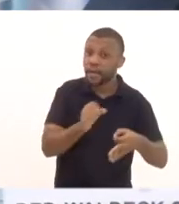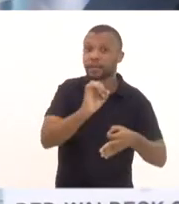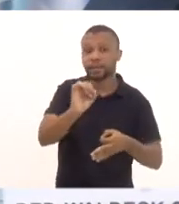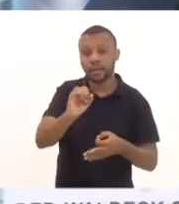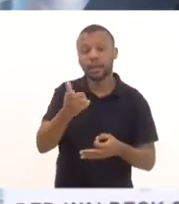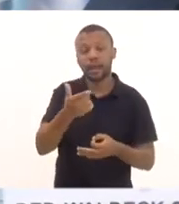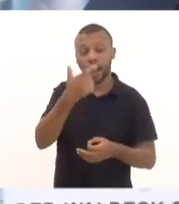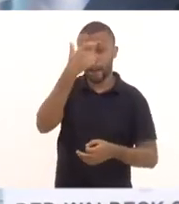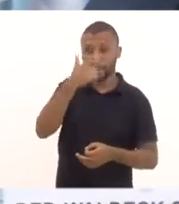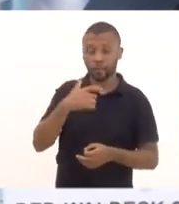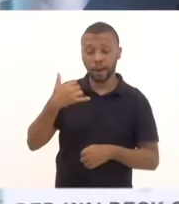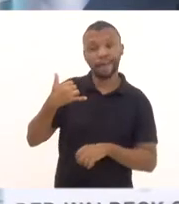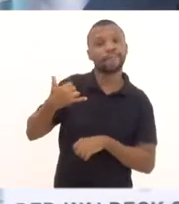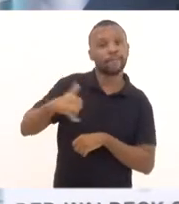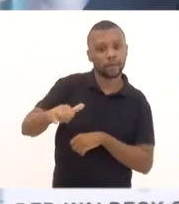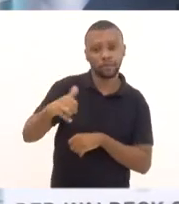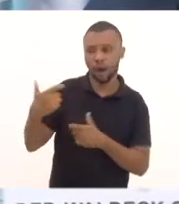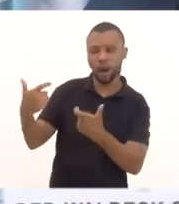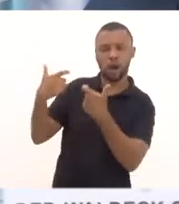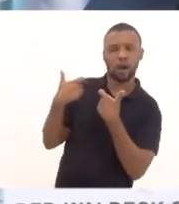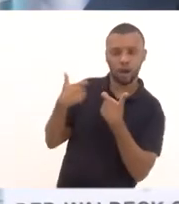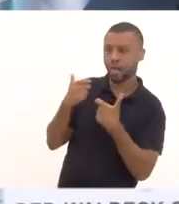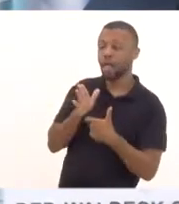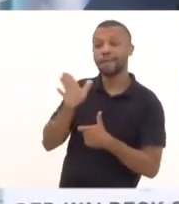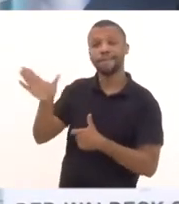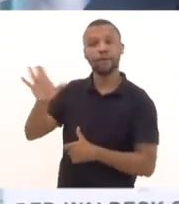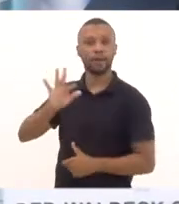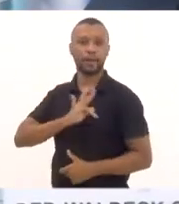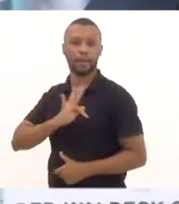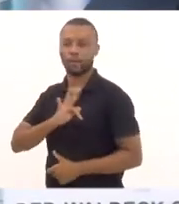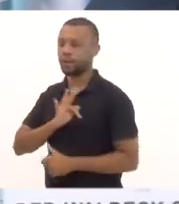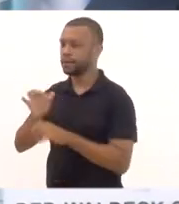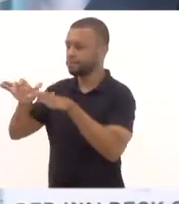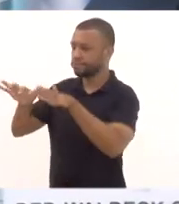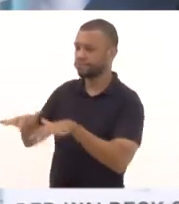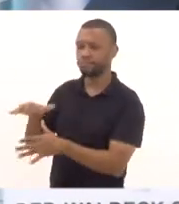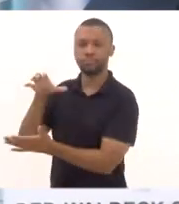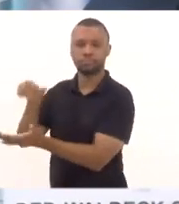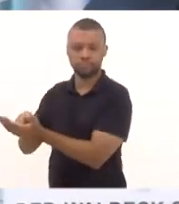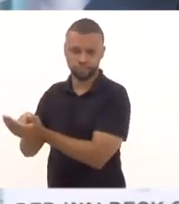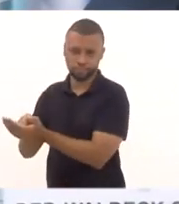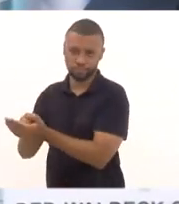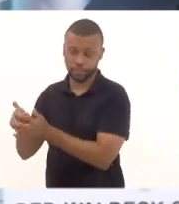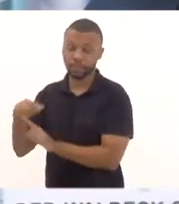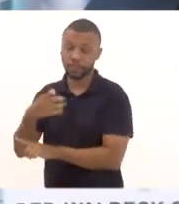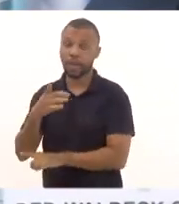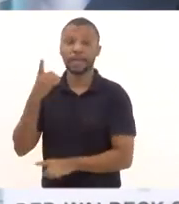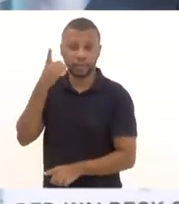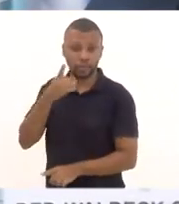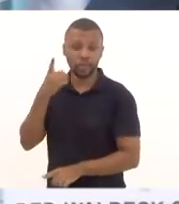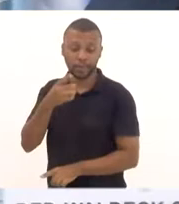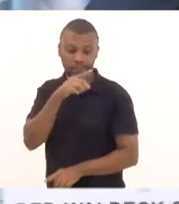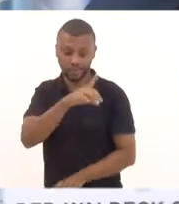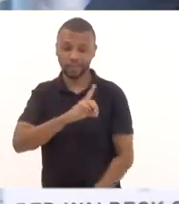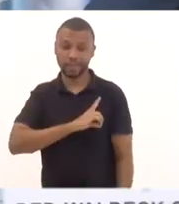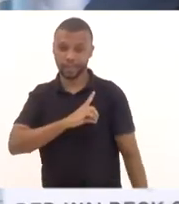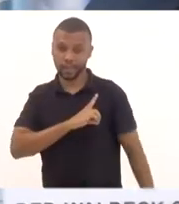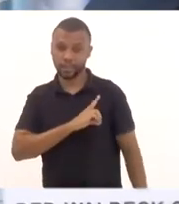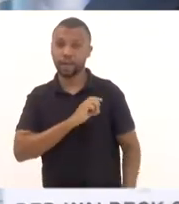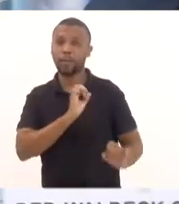e se essa numeração seguiu os procedimentos aí a deputada Martha Rocha pode depois até nos ajudar